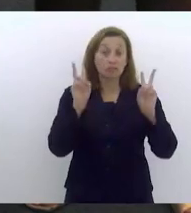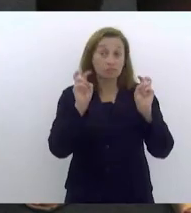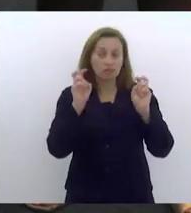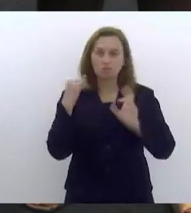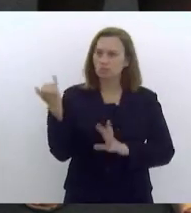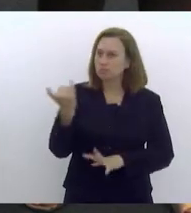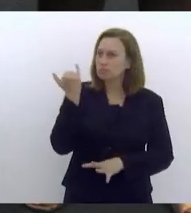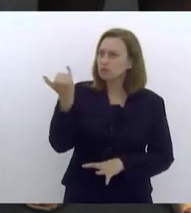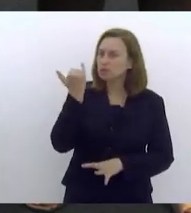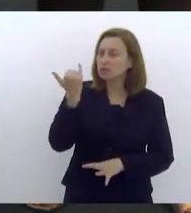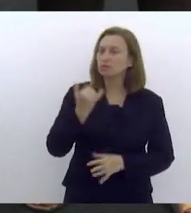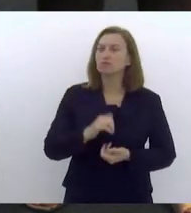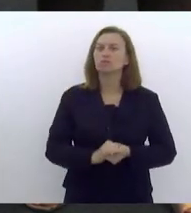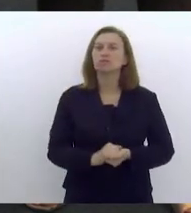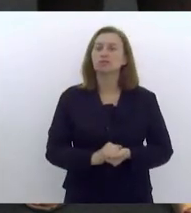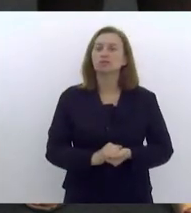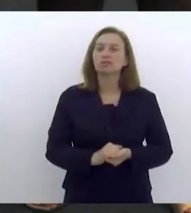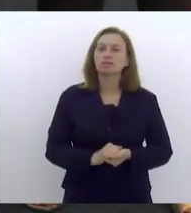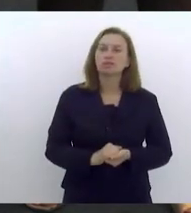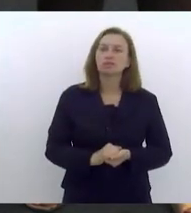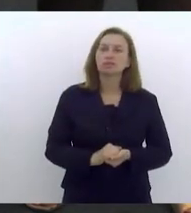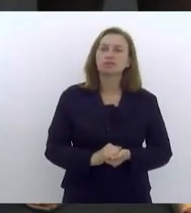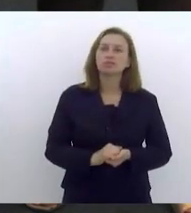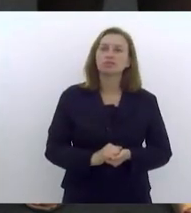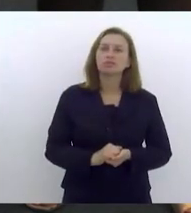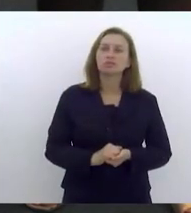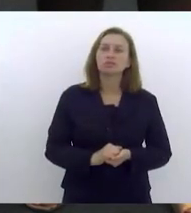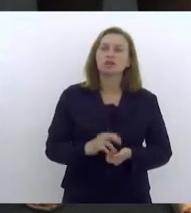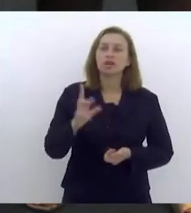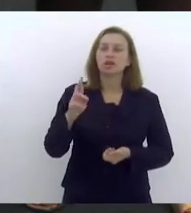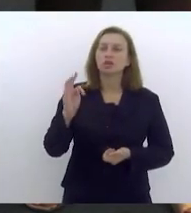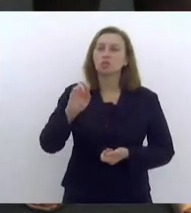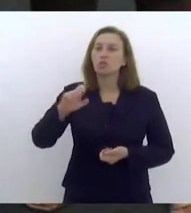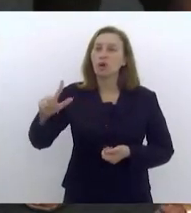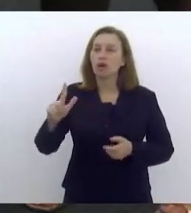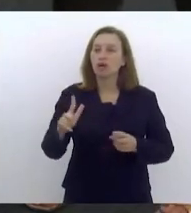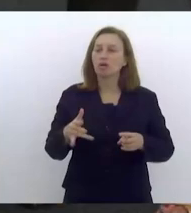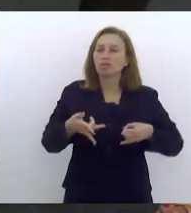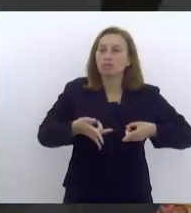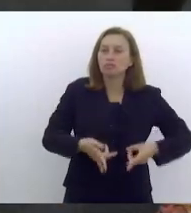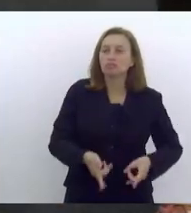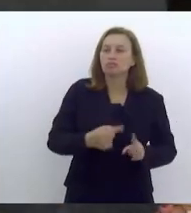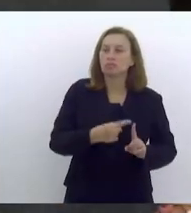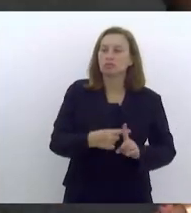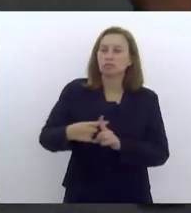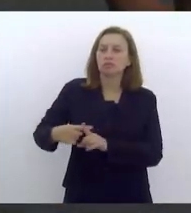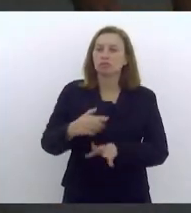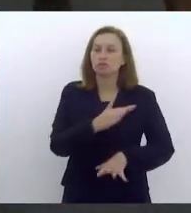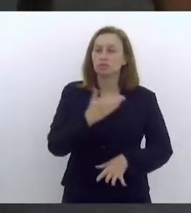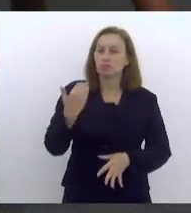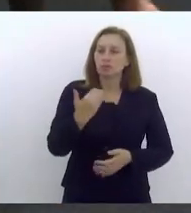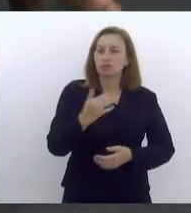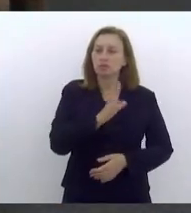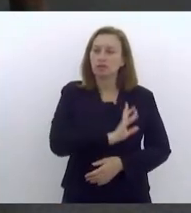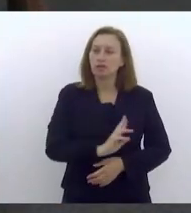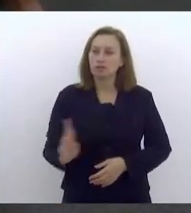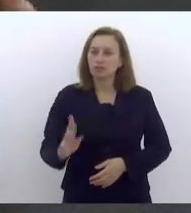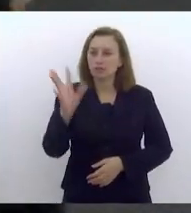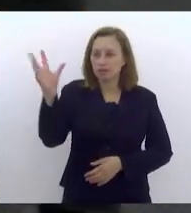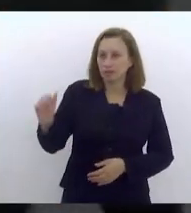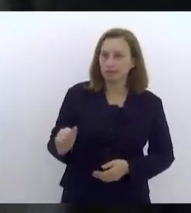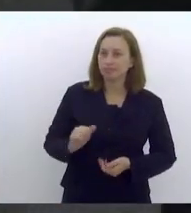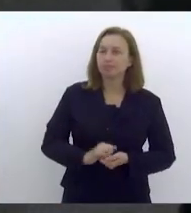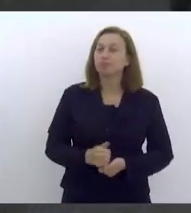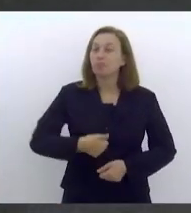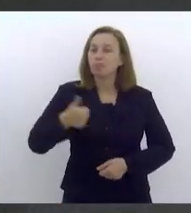relevância, que tem a questão da realização de rituais fúnebres a praticantes de religiões de matriz africana. Primeiro,